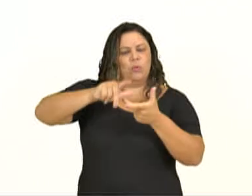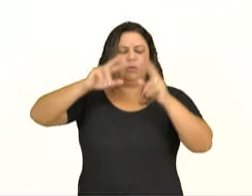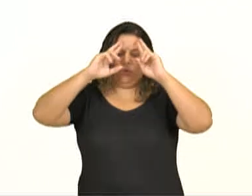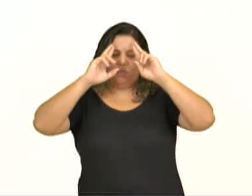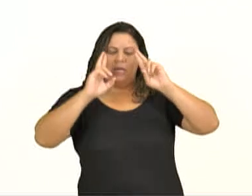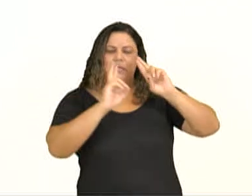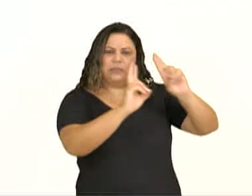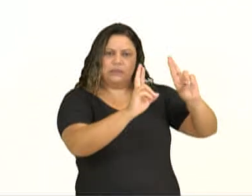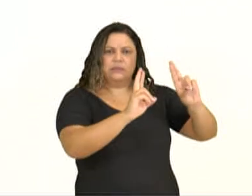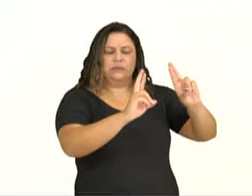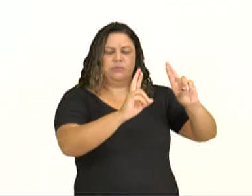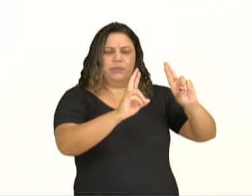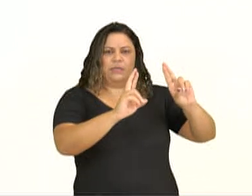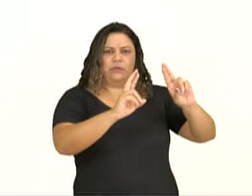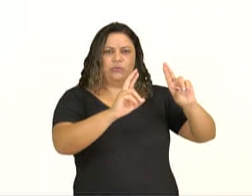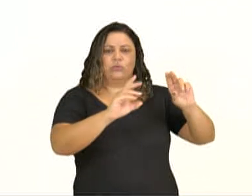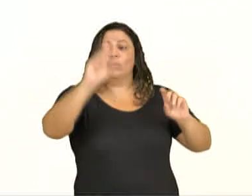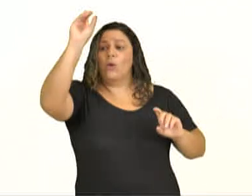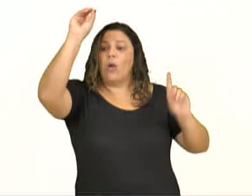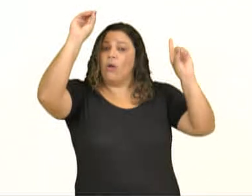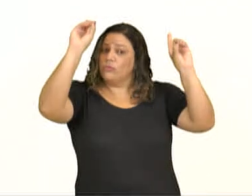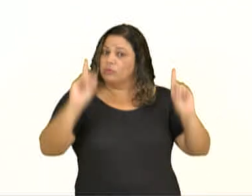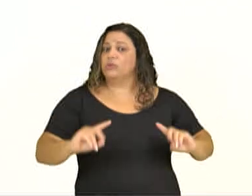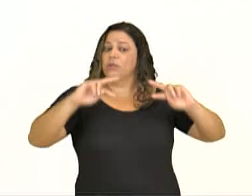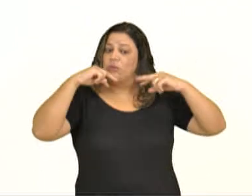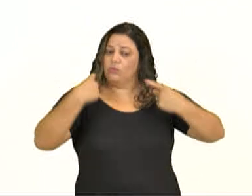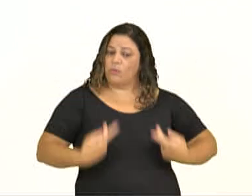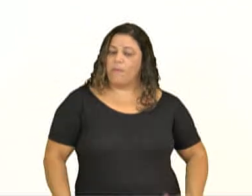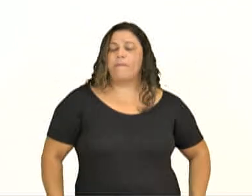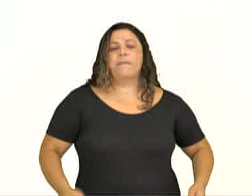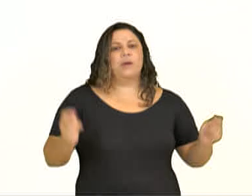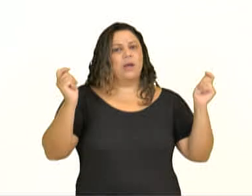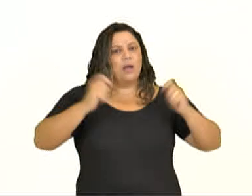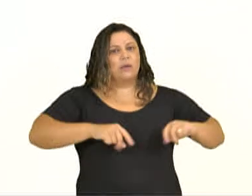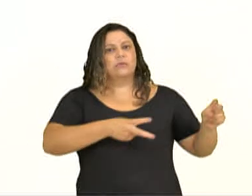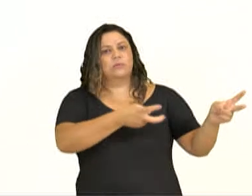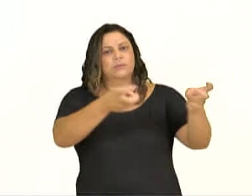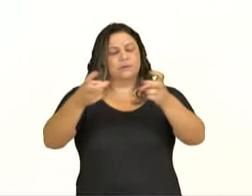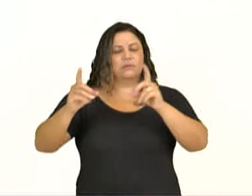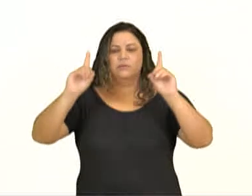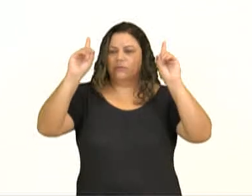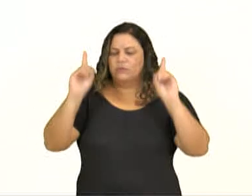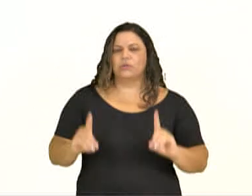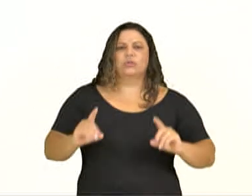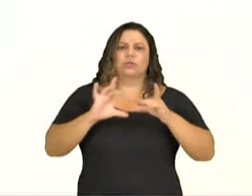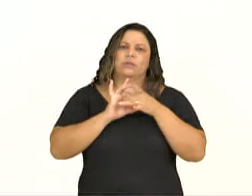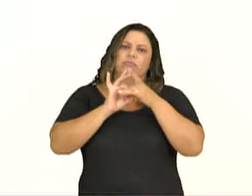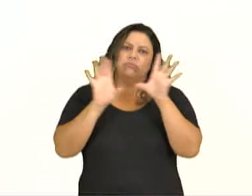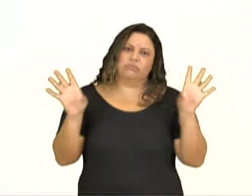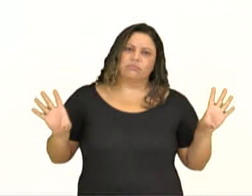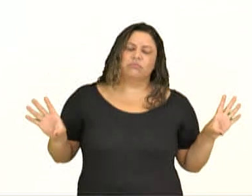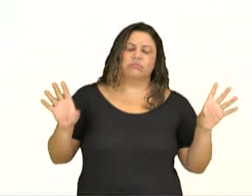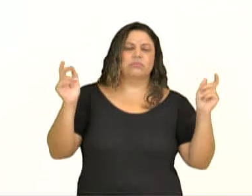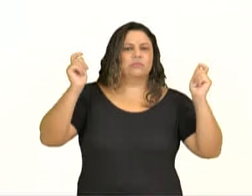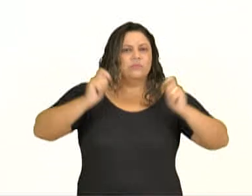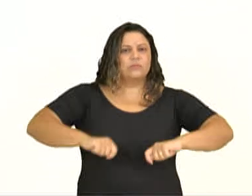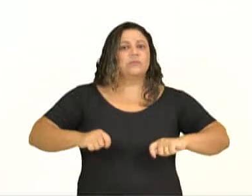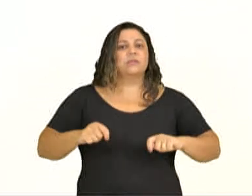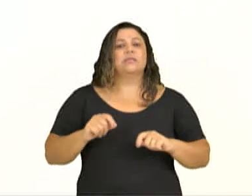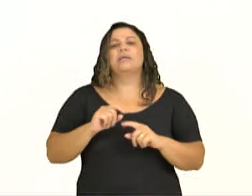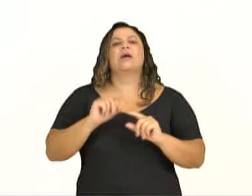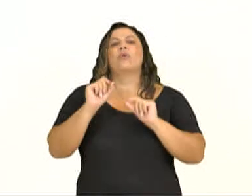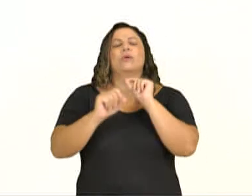direitos e liberdades fundamentais do ser humano e a observância desses direitos e liberdades. Considerando que